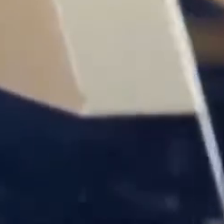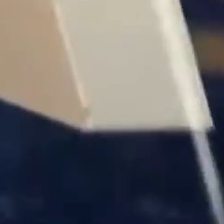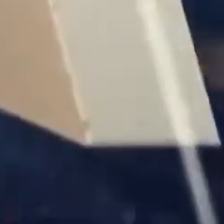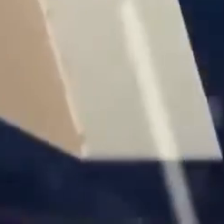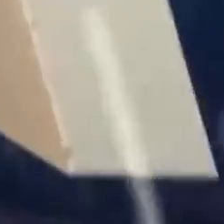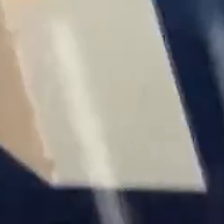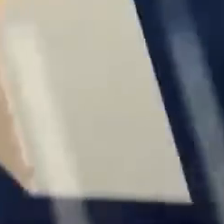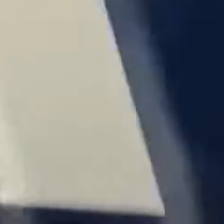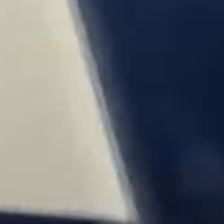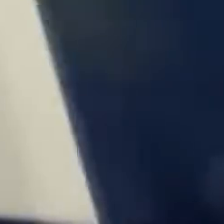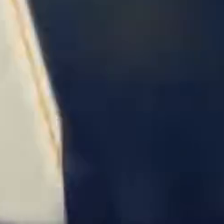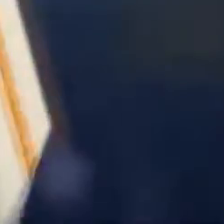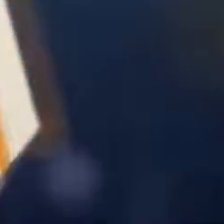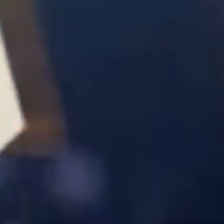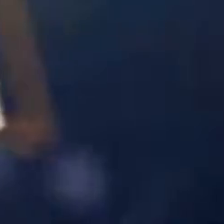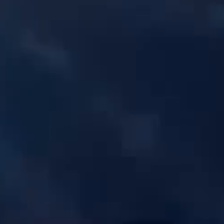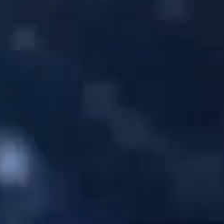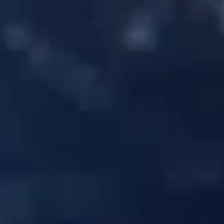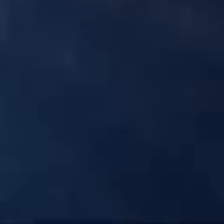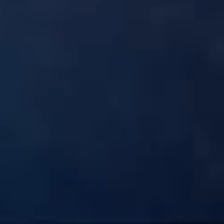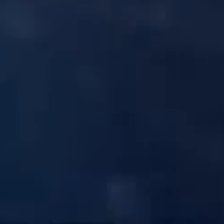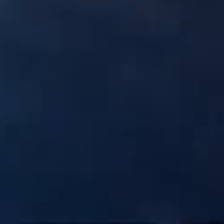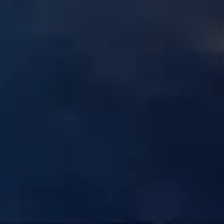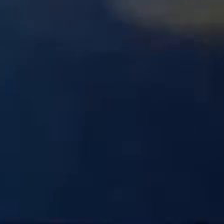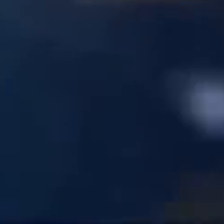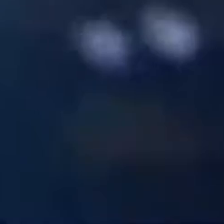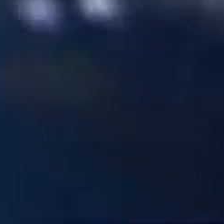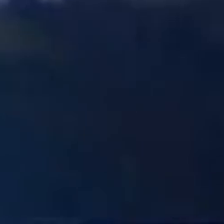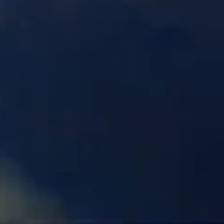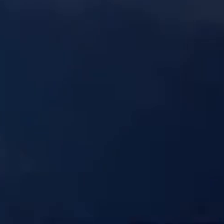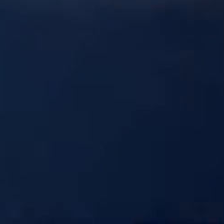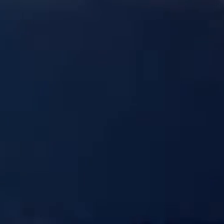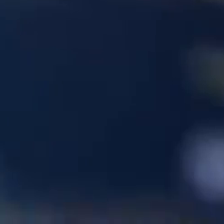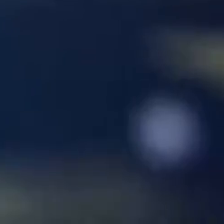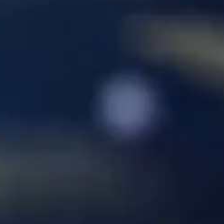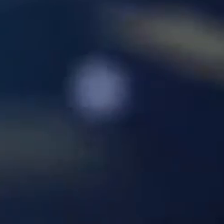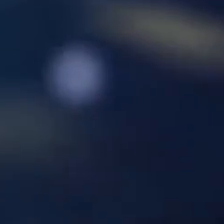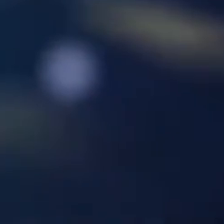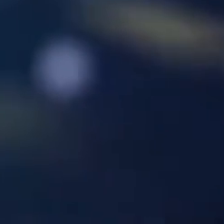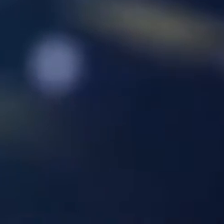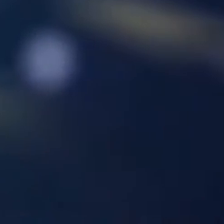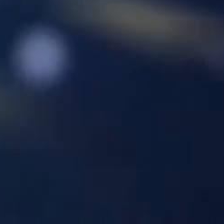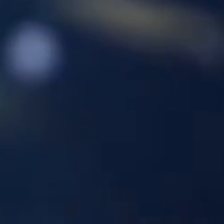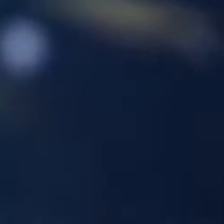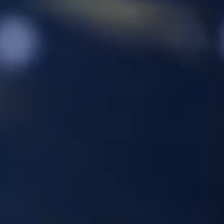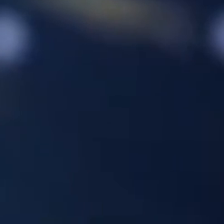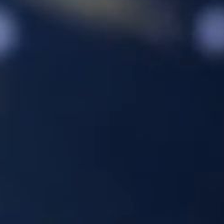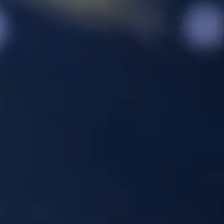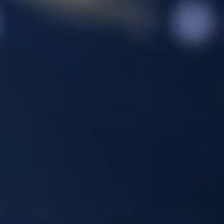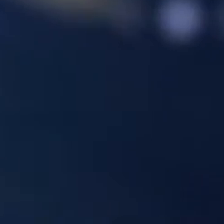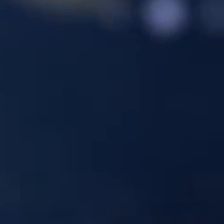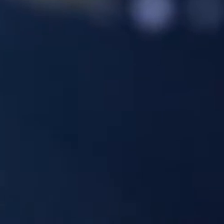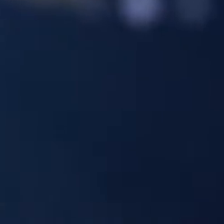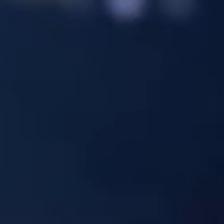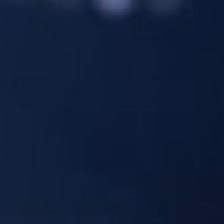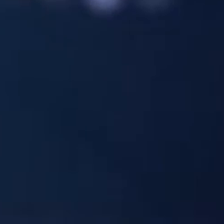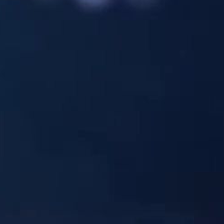né, fundamental aos artistas e dá oportunidade à população de ter este contato com a cultura. É um espaço também